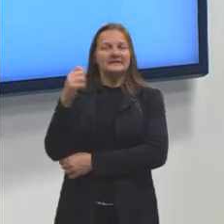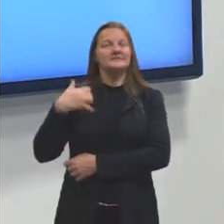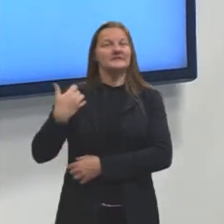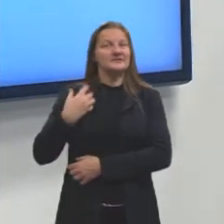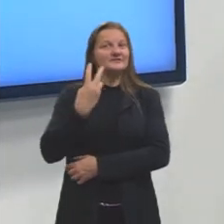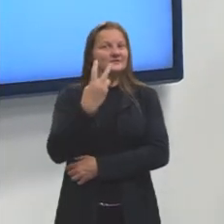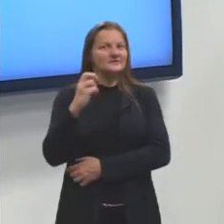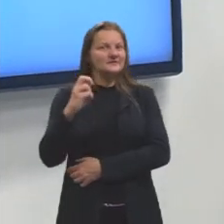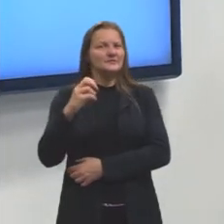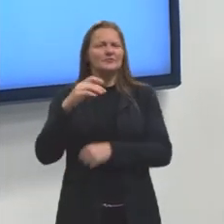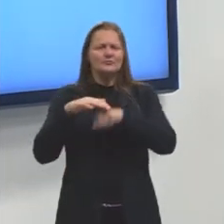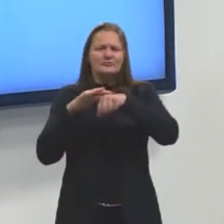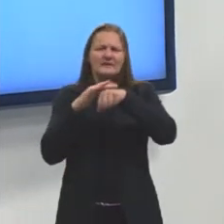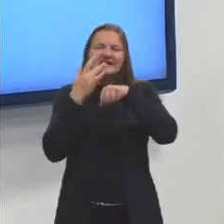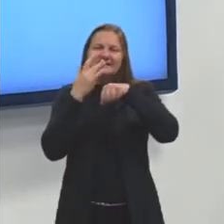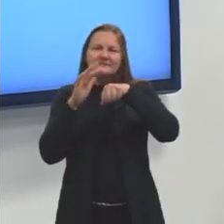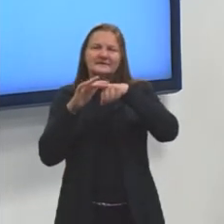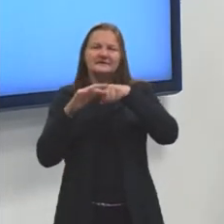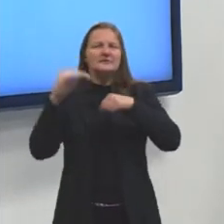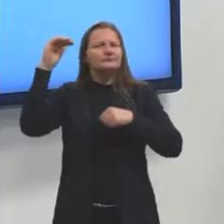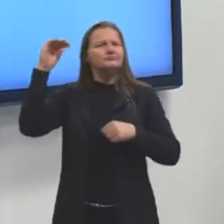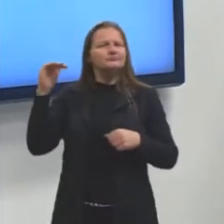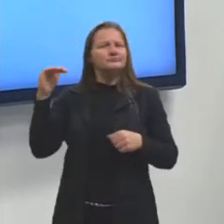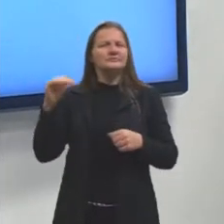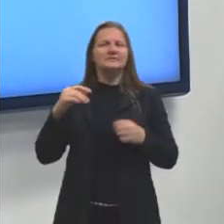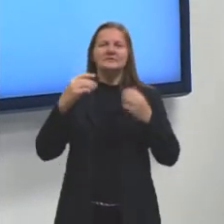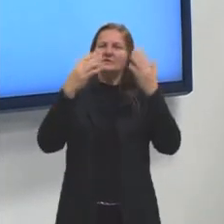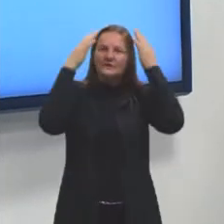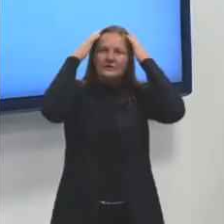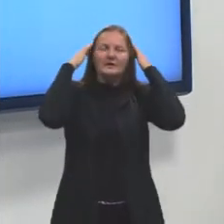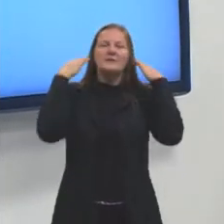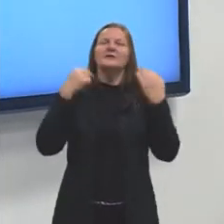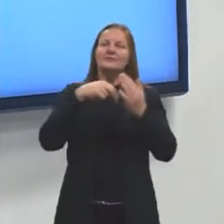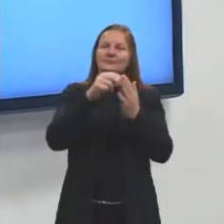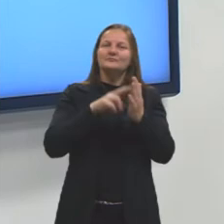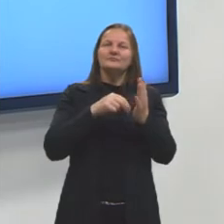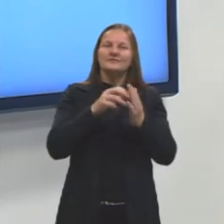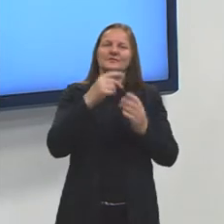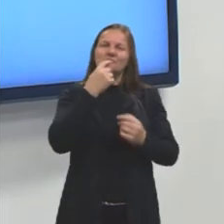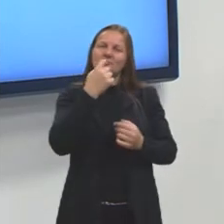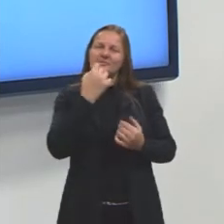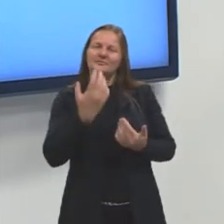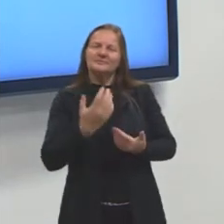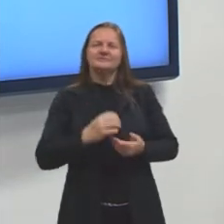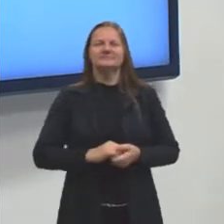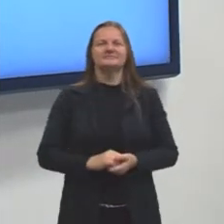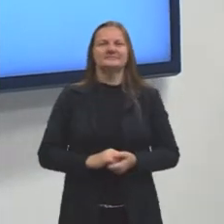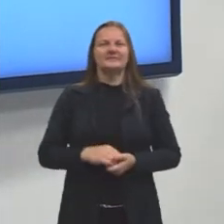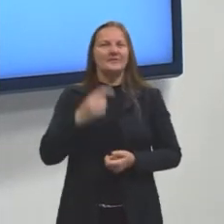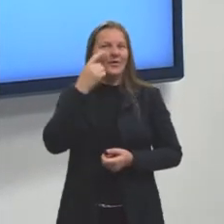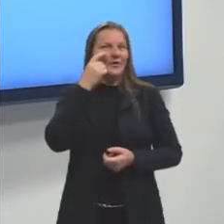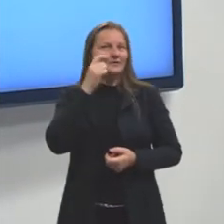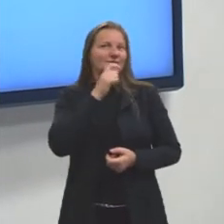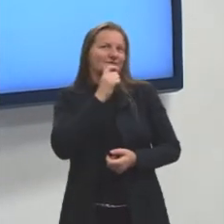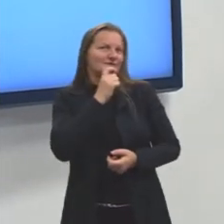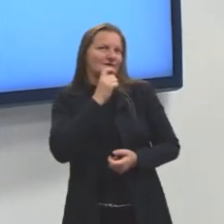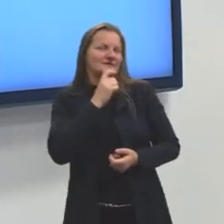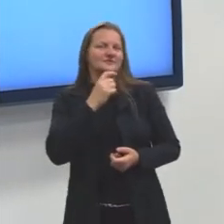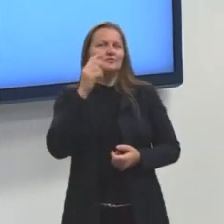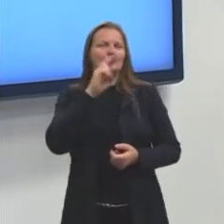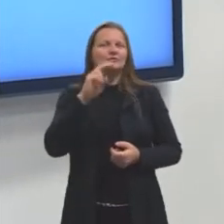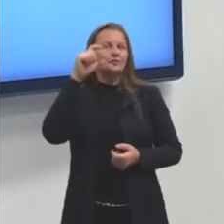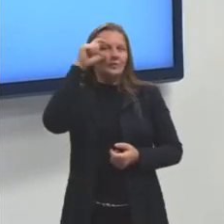anos sou branca de baixa estatura tem os cabelos tingidos no tom avermelhado olhos verdes